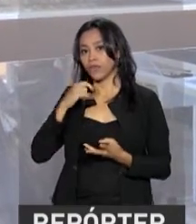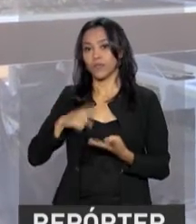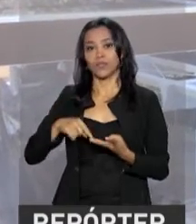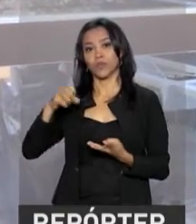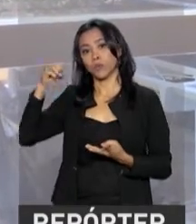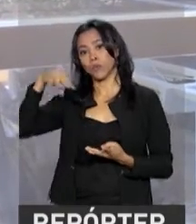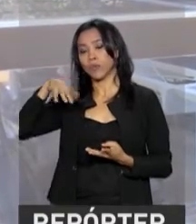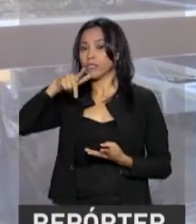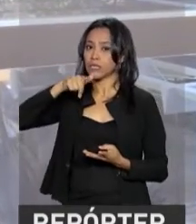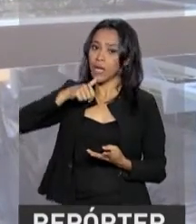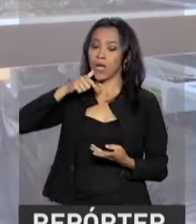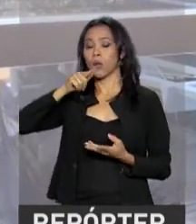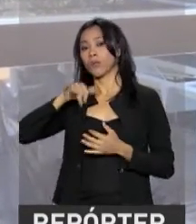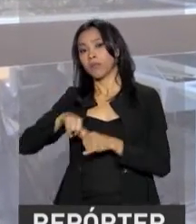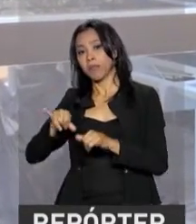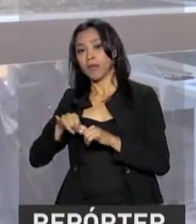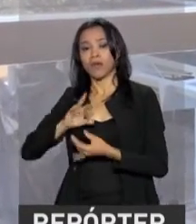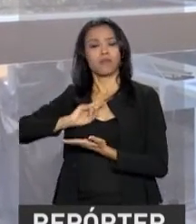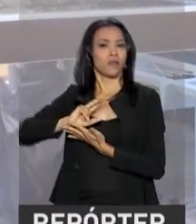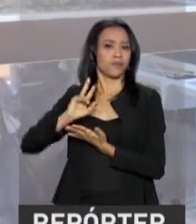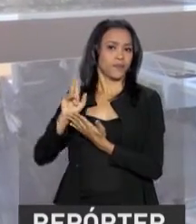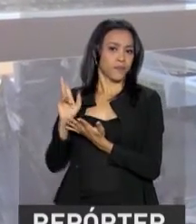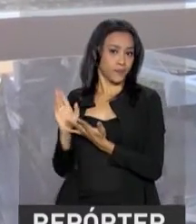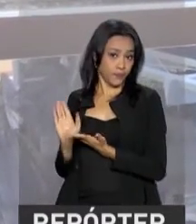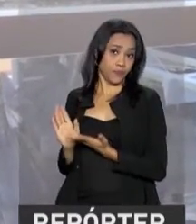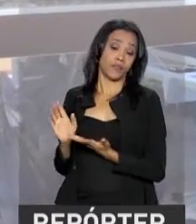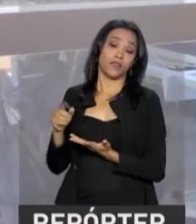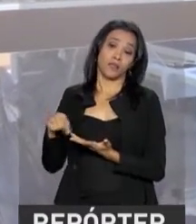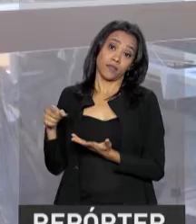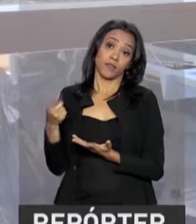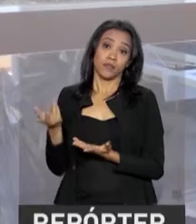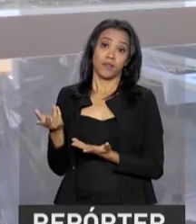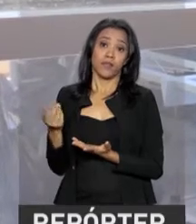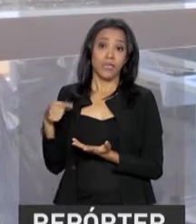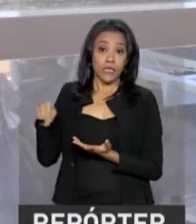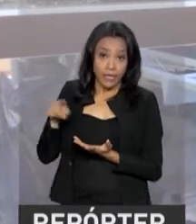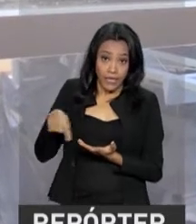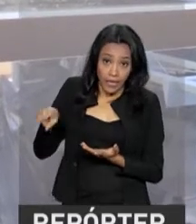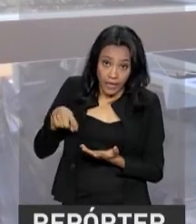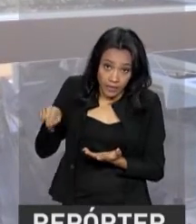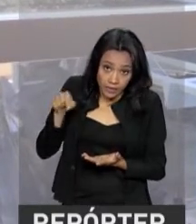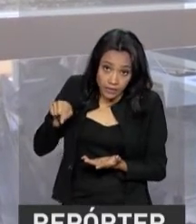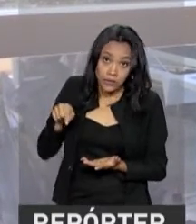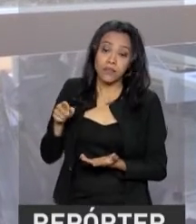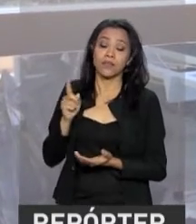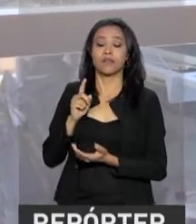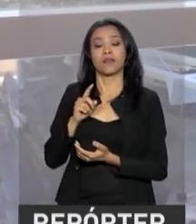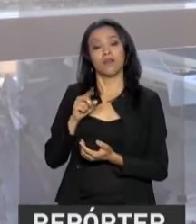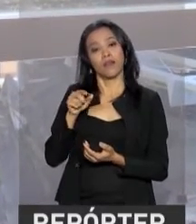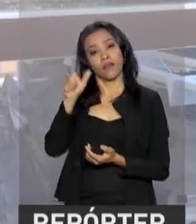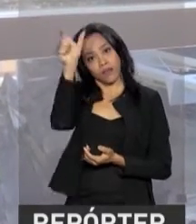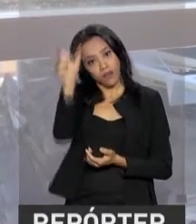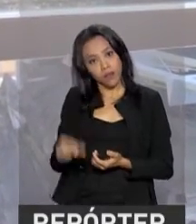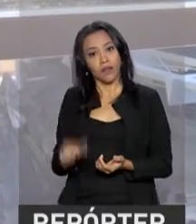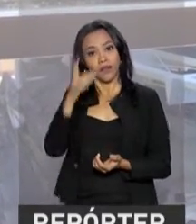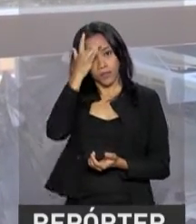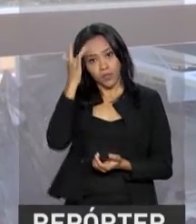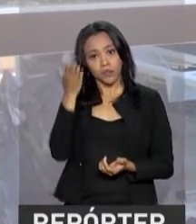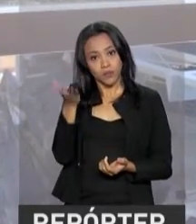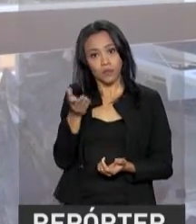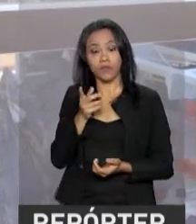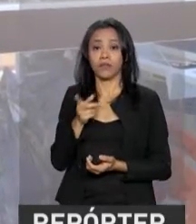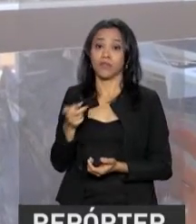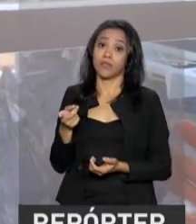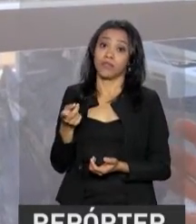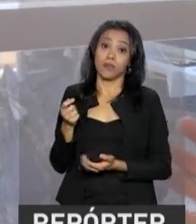ele tem um supermercado de uma série de outros coisas crediários por exemplo todos esses pagamentos a quem está concedendo o crédito